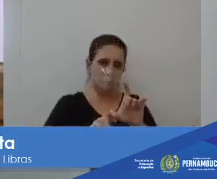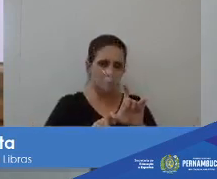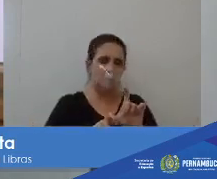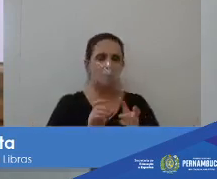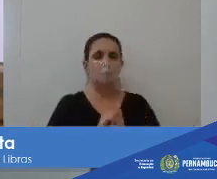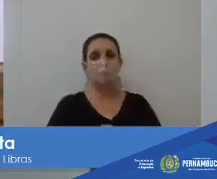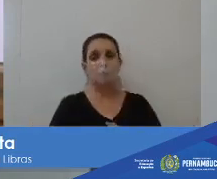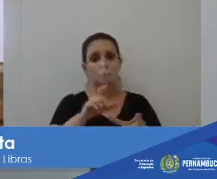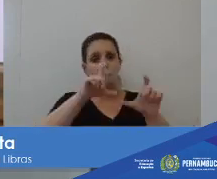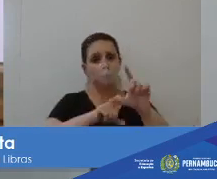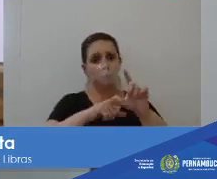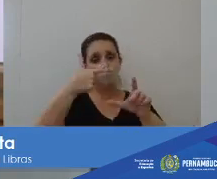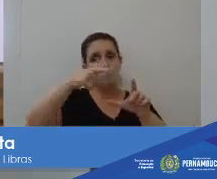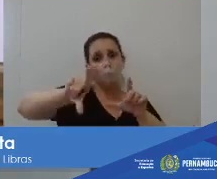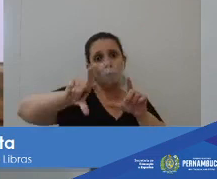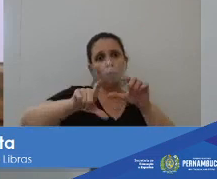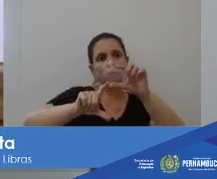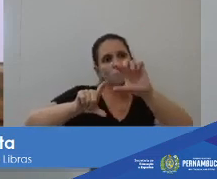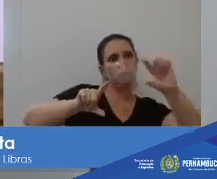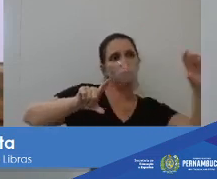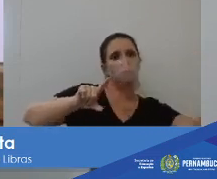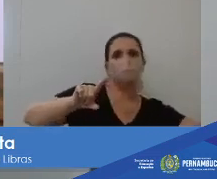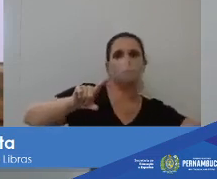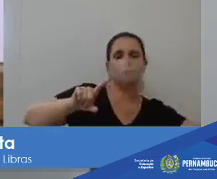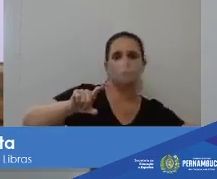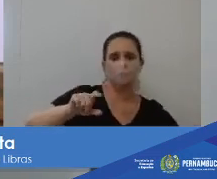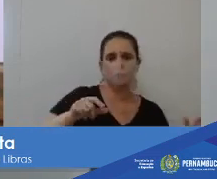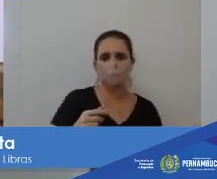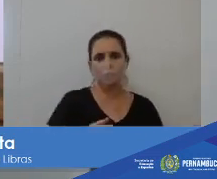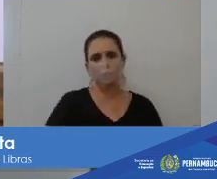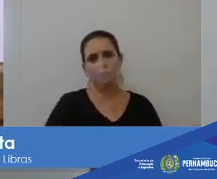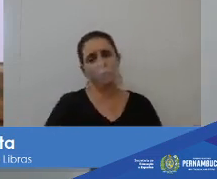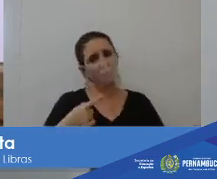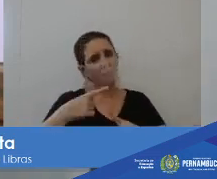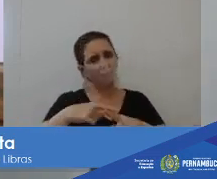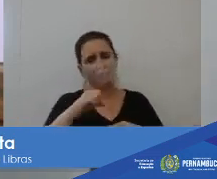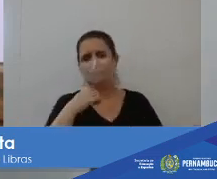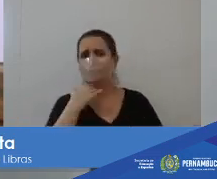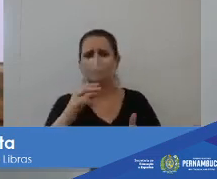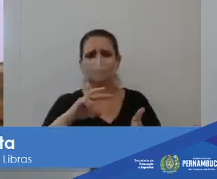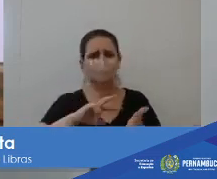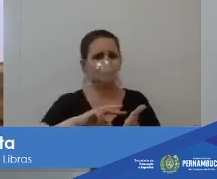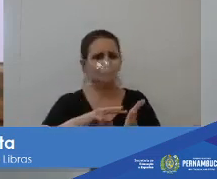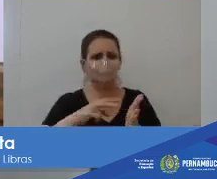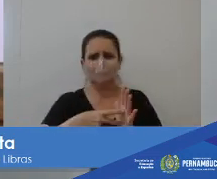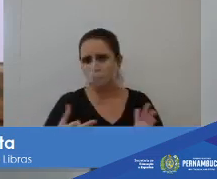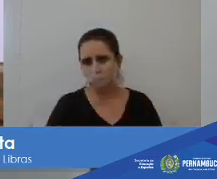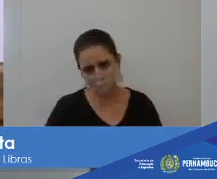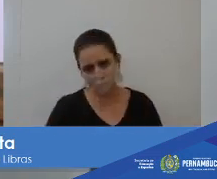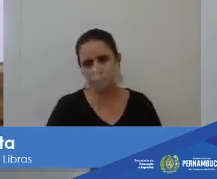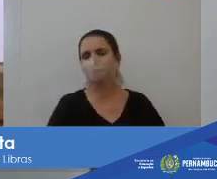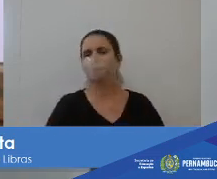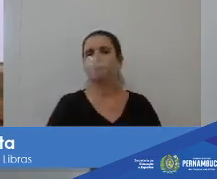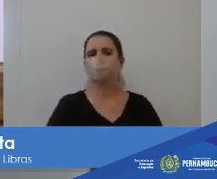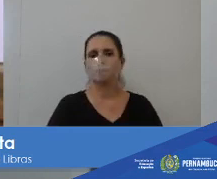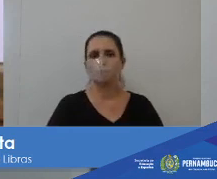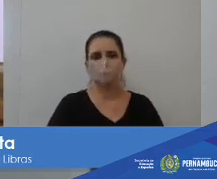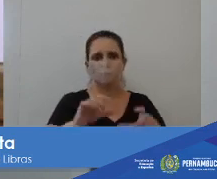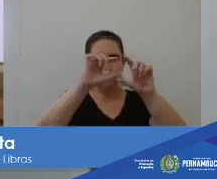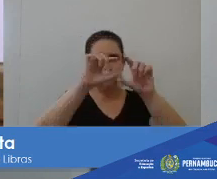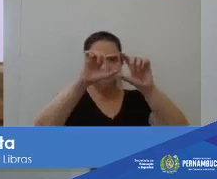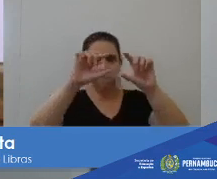dependentes. Elas dependem de uma outra oração para ter sentido, beleza? Vamos lembrar disso?